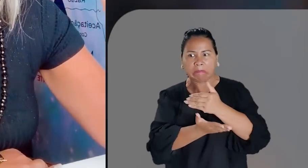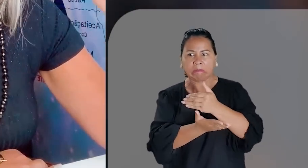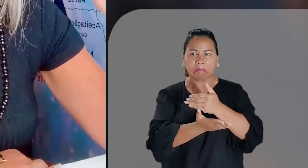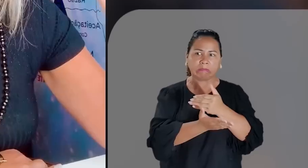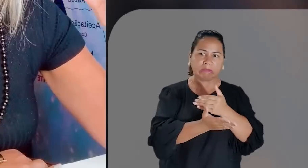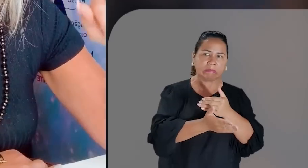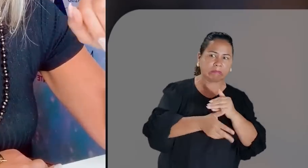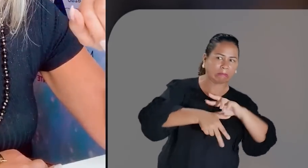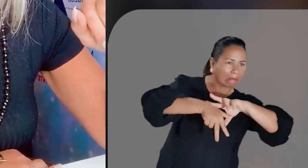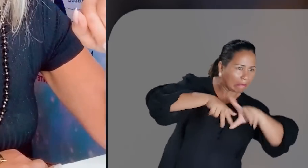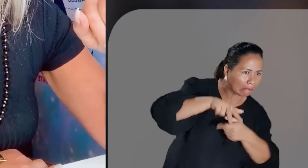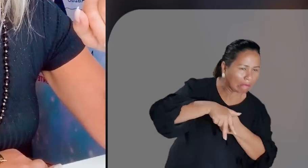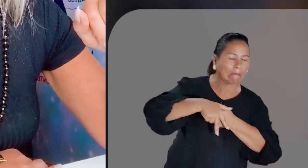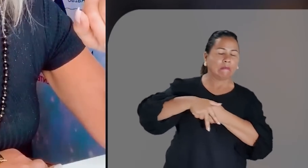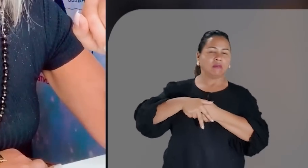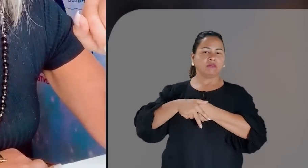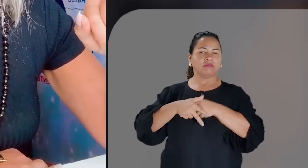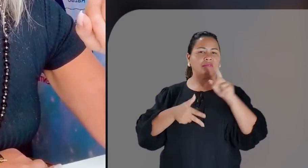é desonestidade.